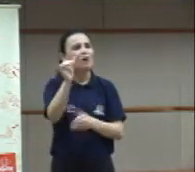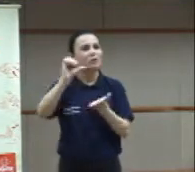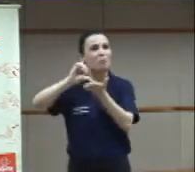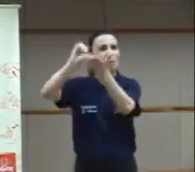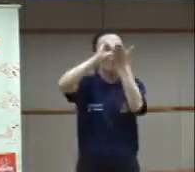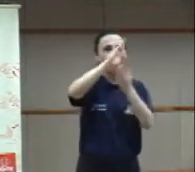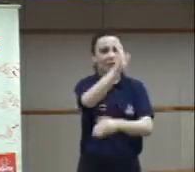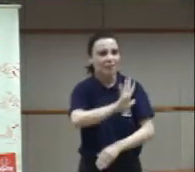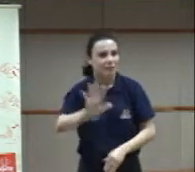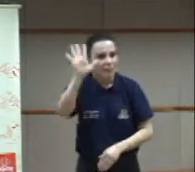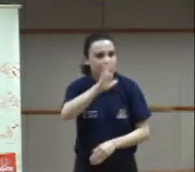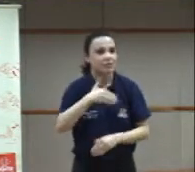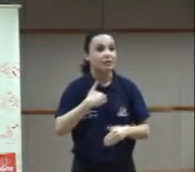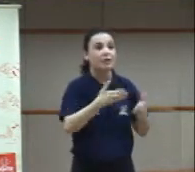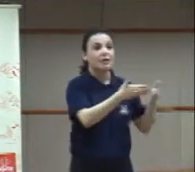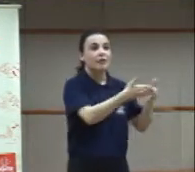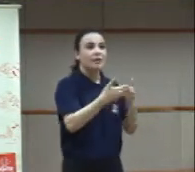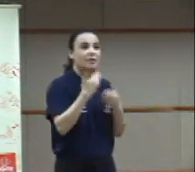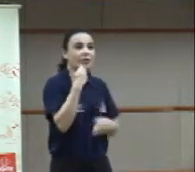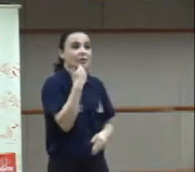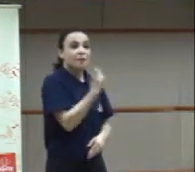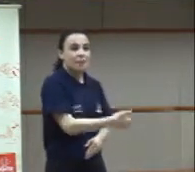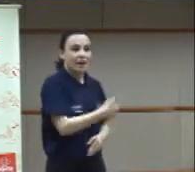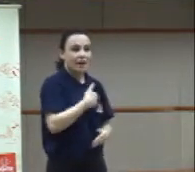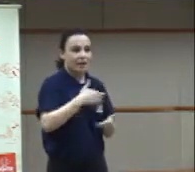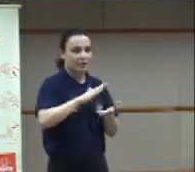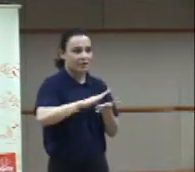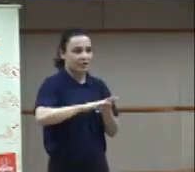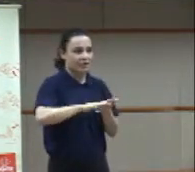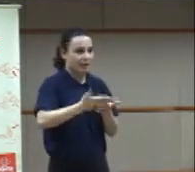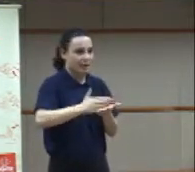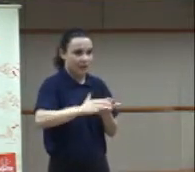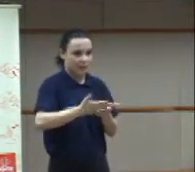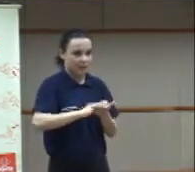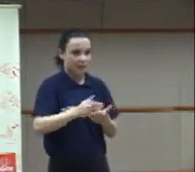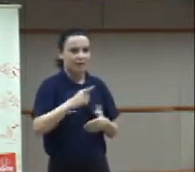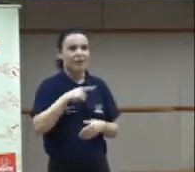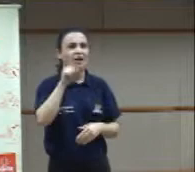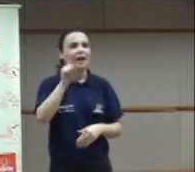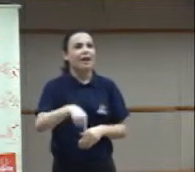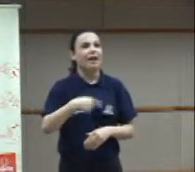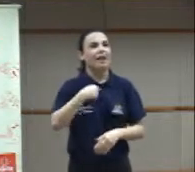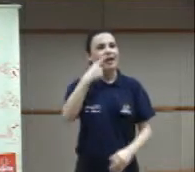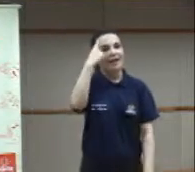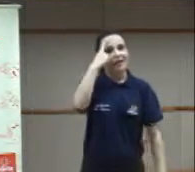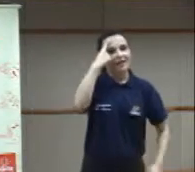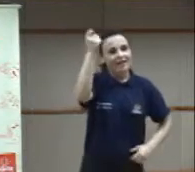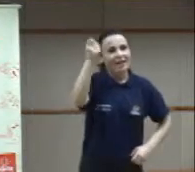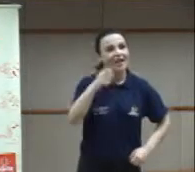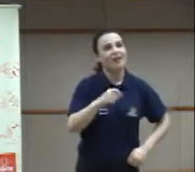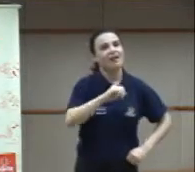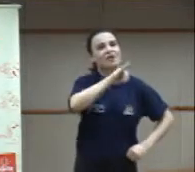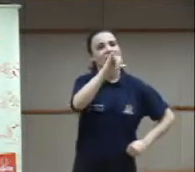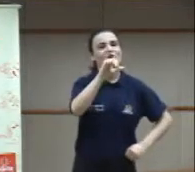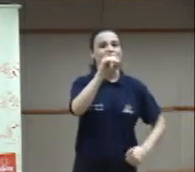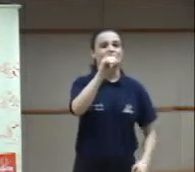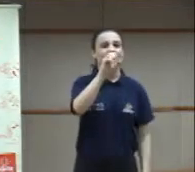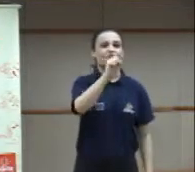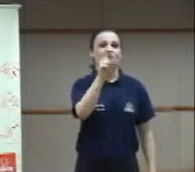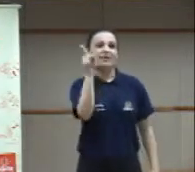nós criamos um procedimento, que foi até a ideia da minha equipe, do José Rafael, que está lá atrás, ele que faz